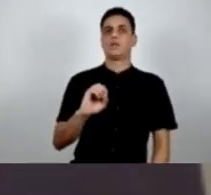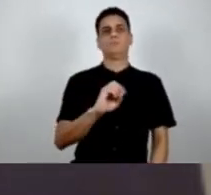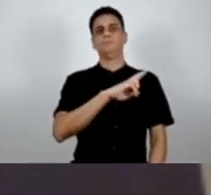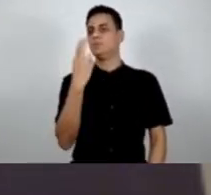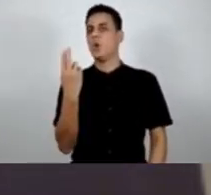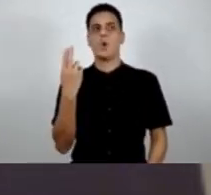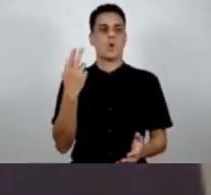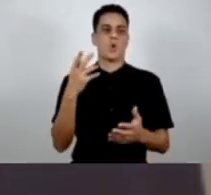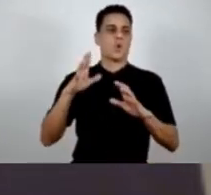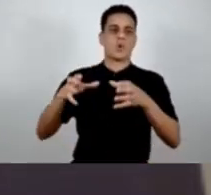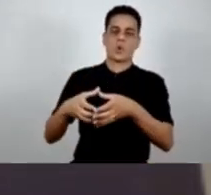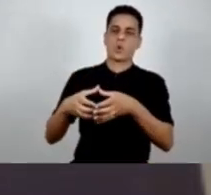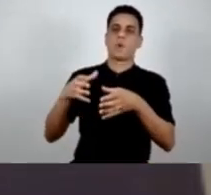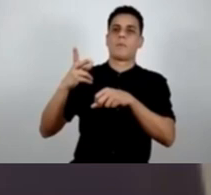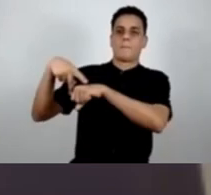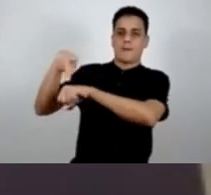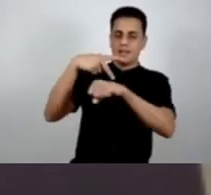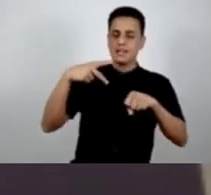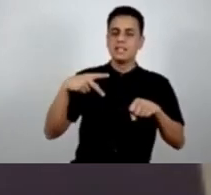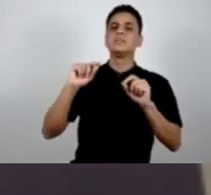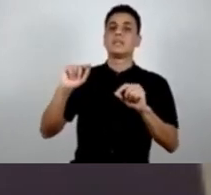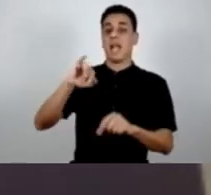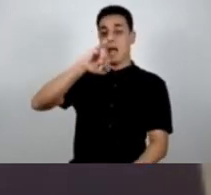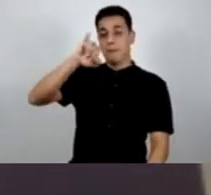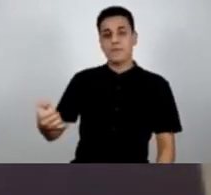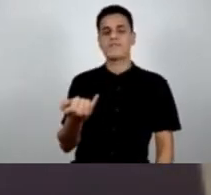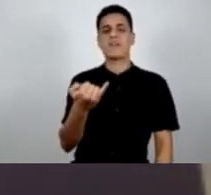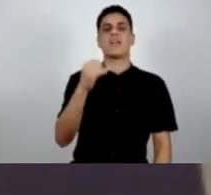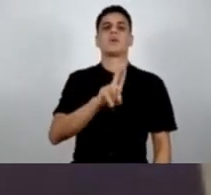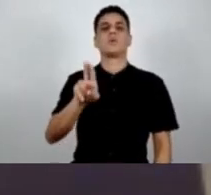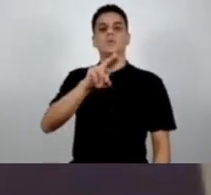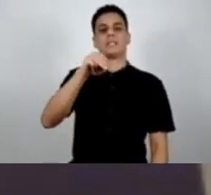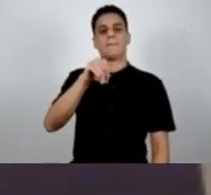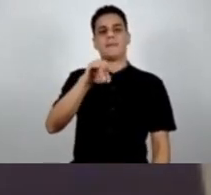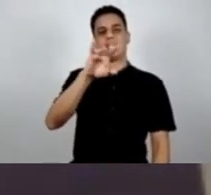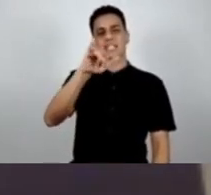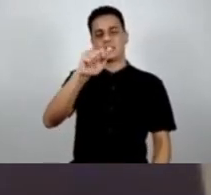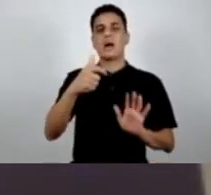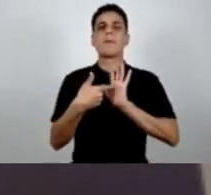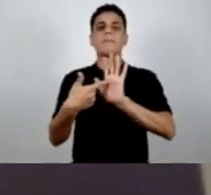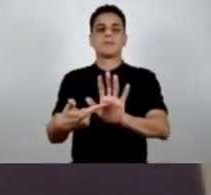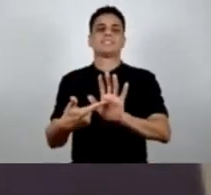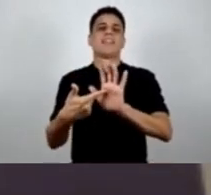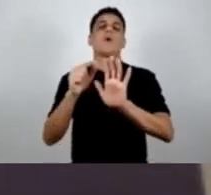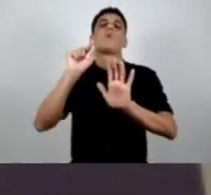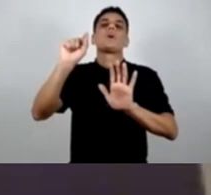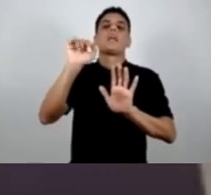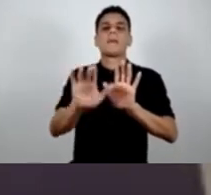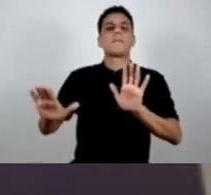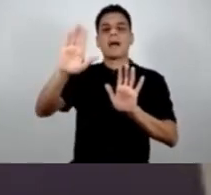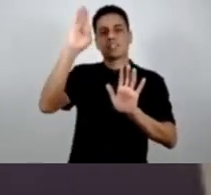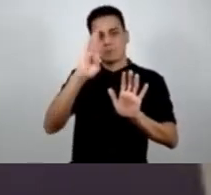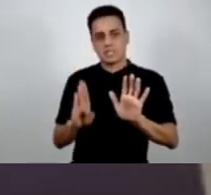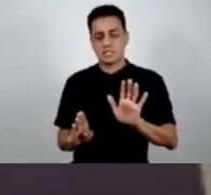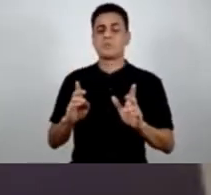um branding, vai e utilizam a mídia para comunicar simplesmente a imagem do Brasil que eles querem comunicar.